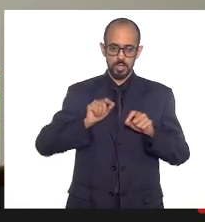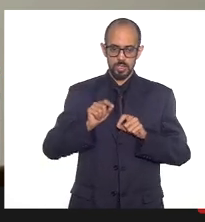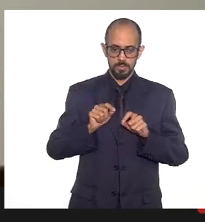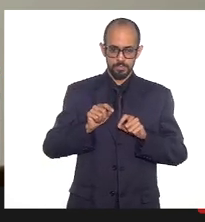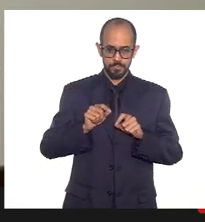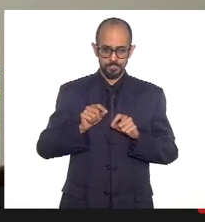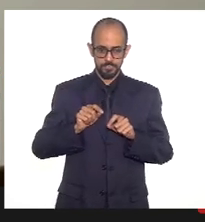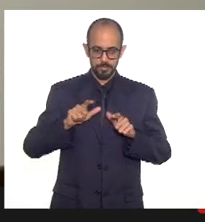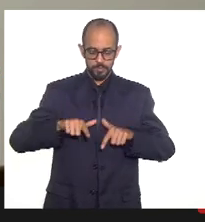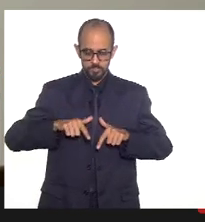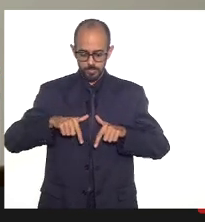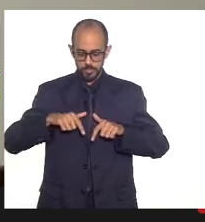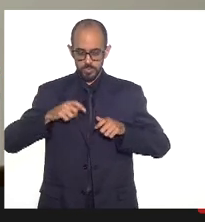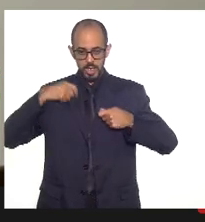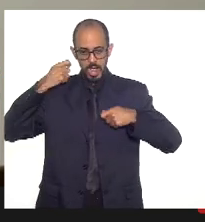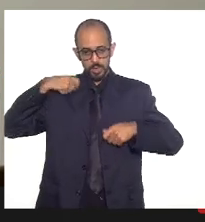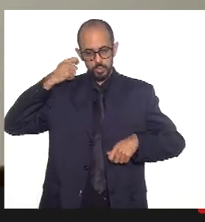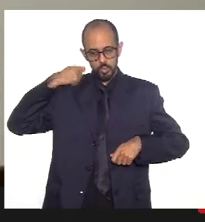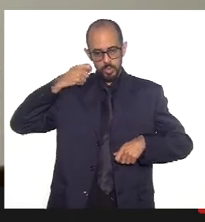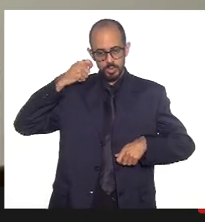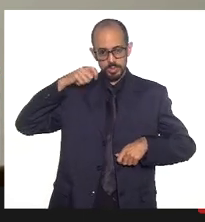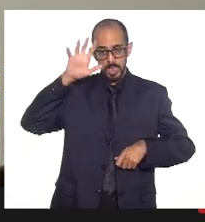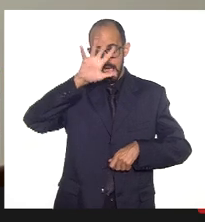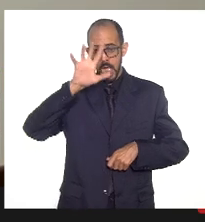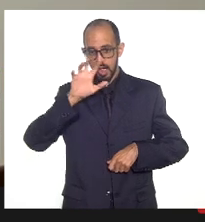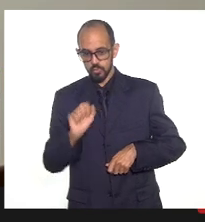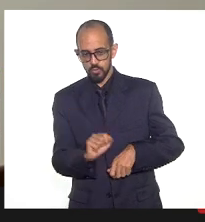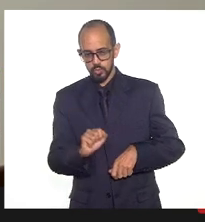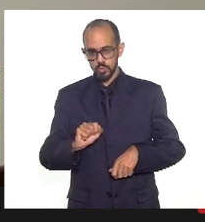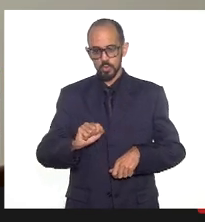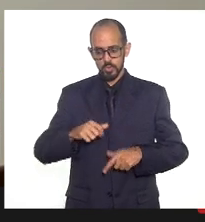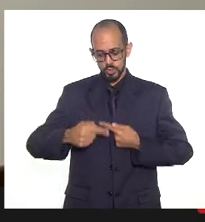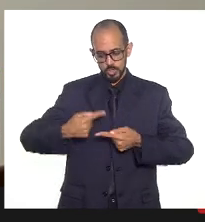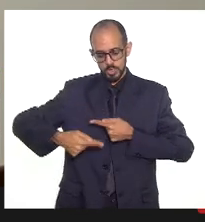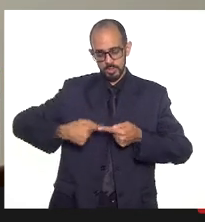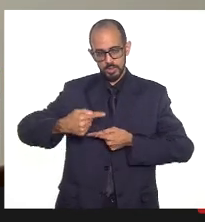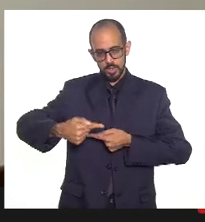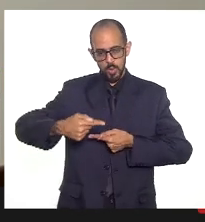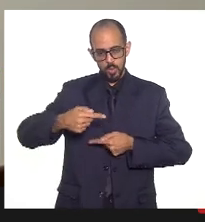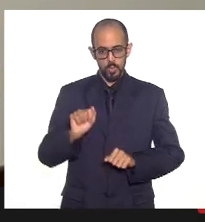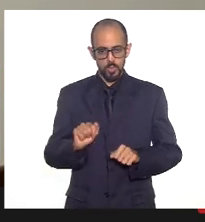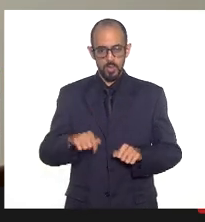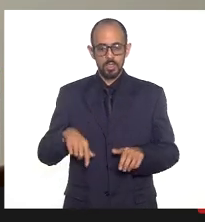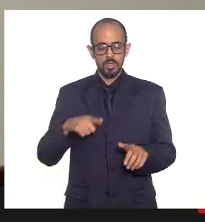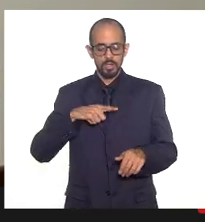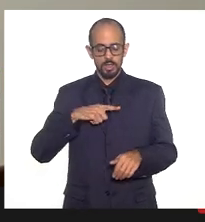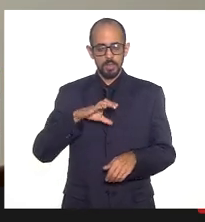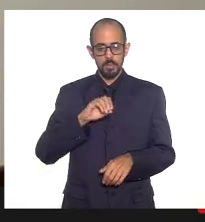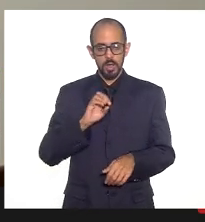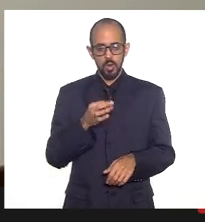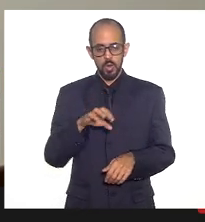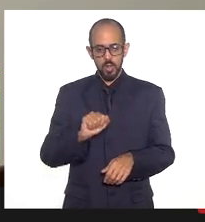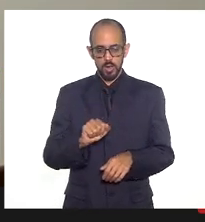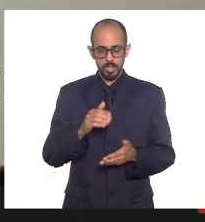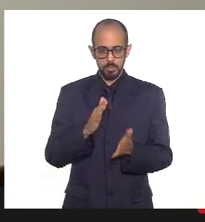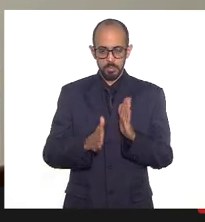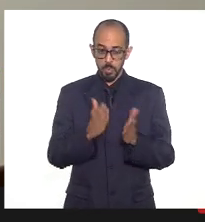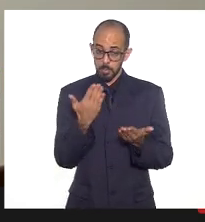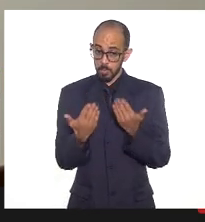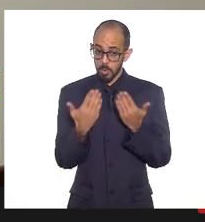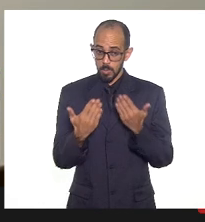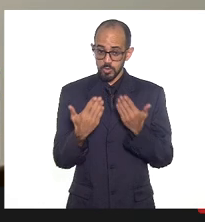de atores, artistas, afrodescendentes nas publicidades governamentais, em cota proporcional à participação